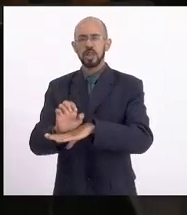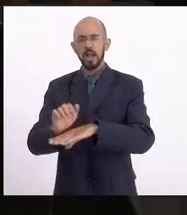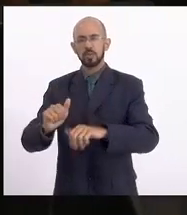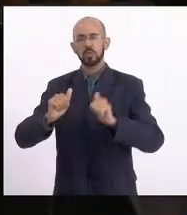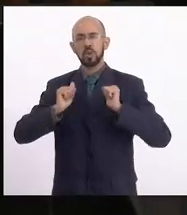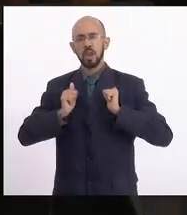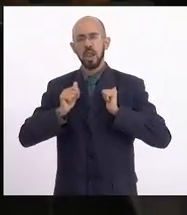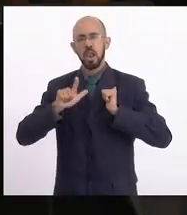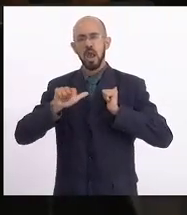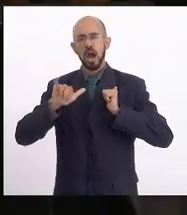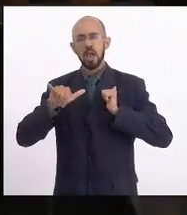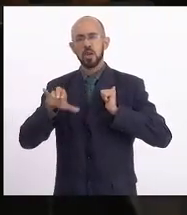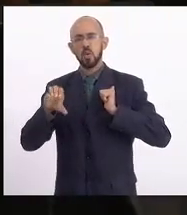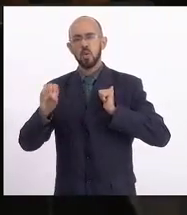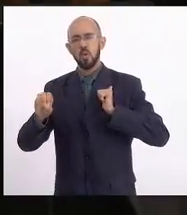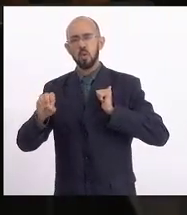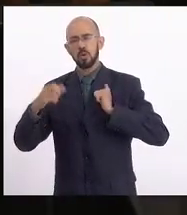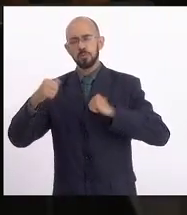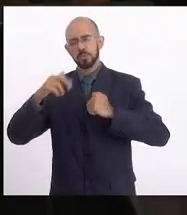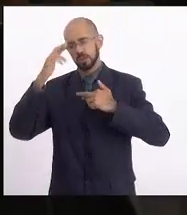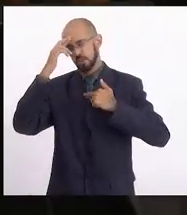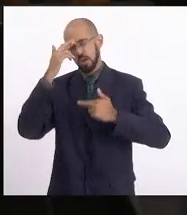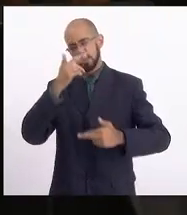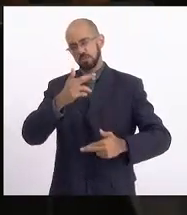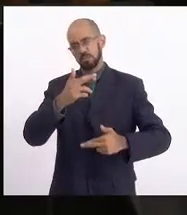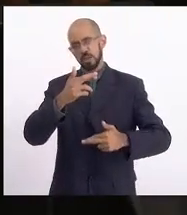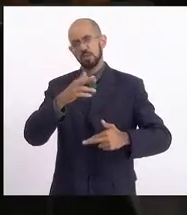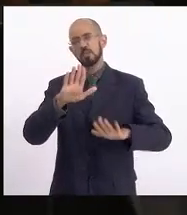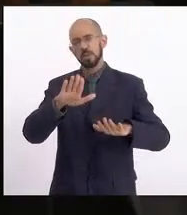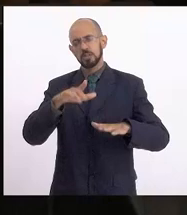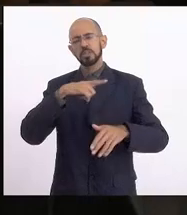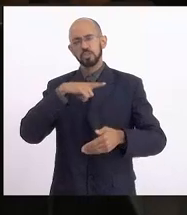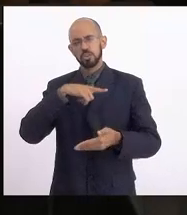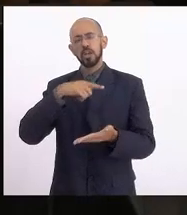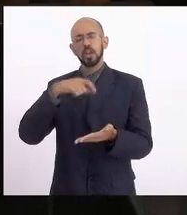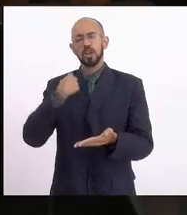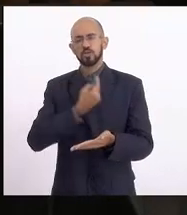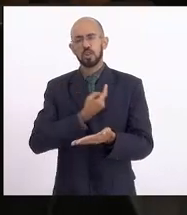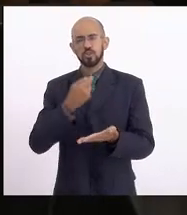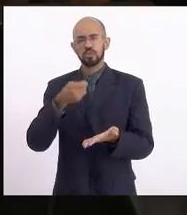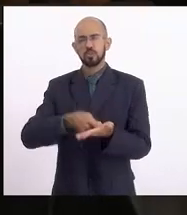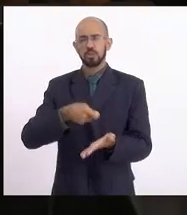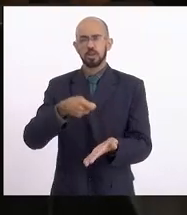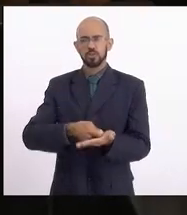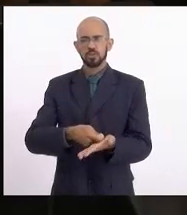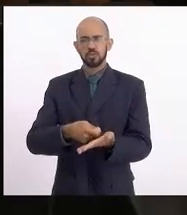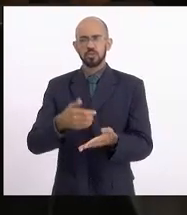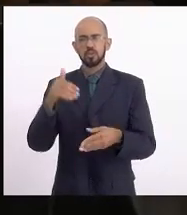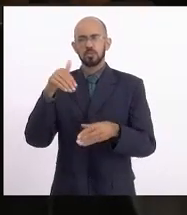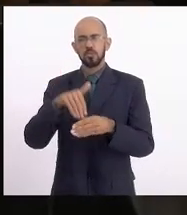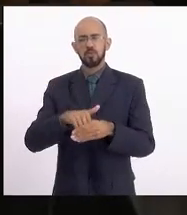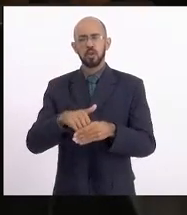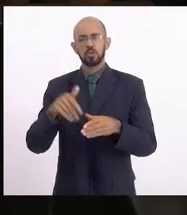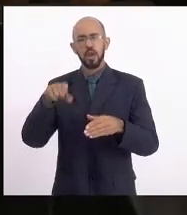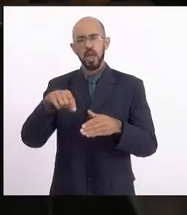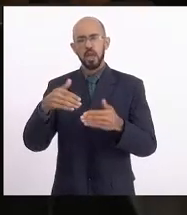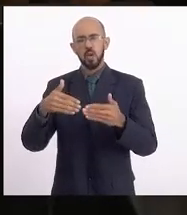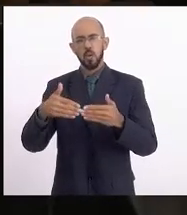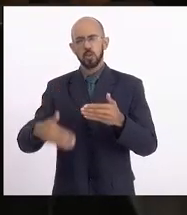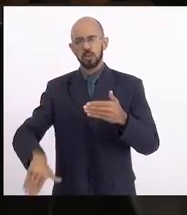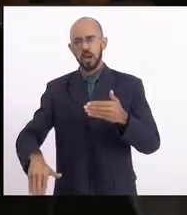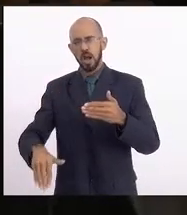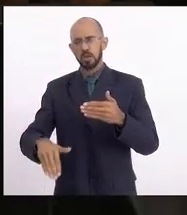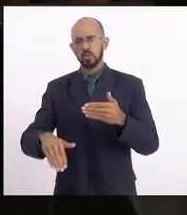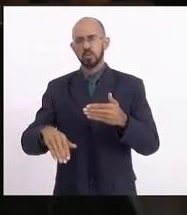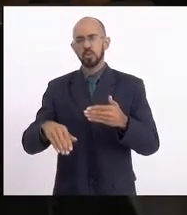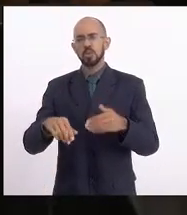precisa ser respeitado, todo mundo tem os seus direitos, mas também tem os nossos deveres. E aqui eu quero registrar o meu voto contrário e deixar aqui minha